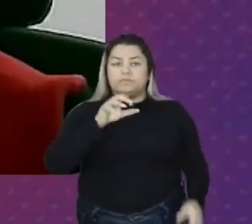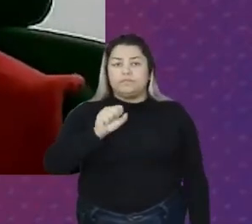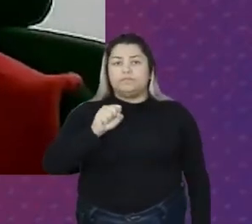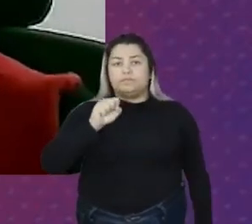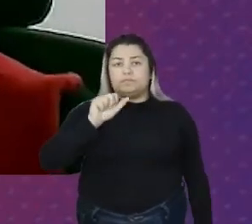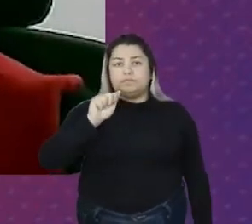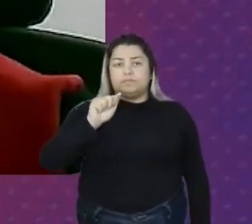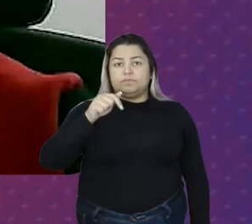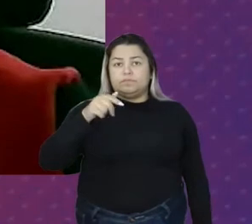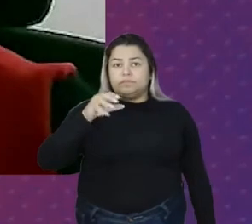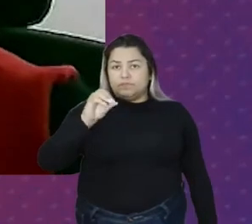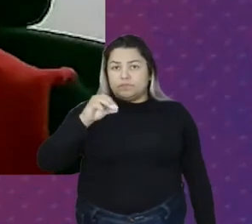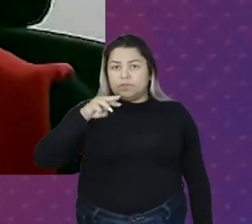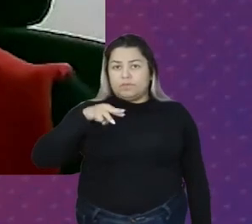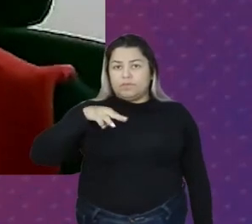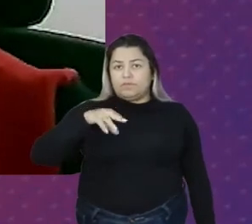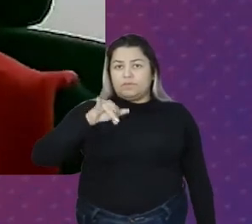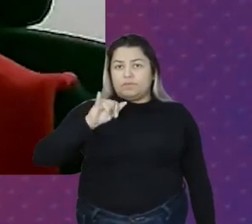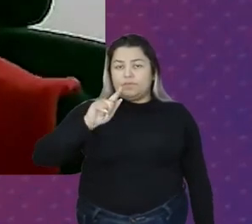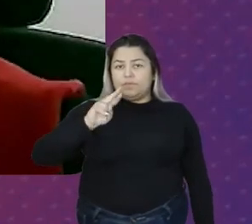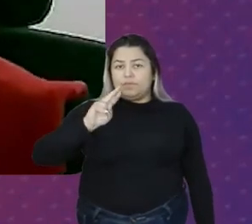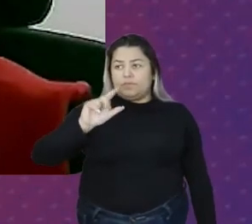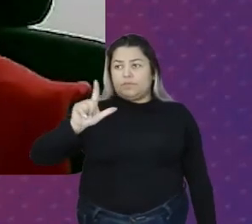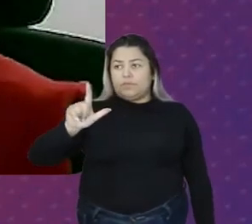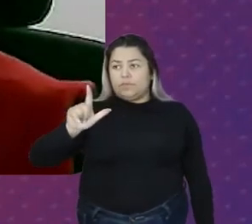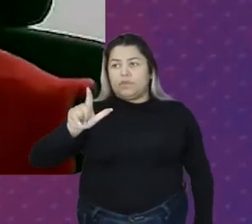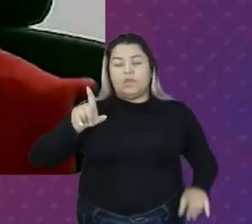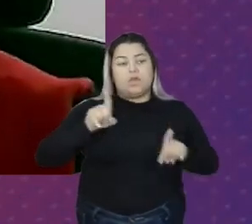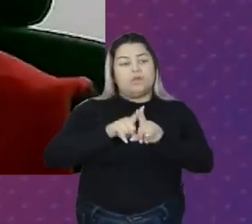Oeste, a acusada